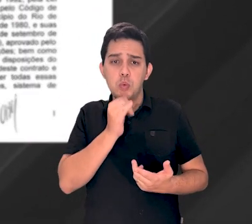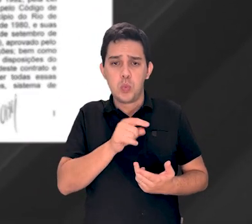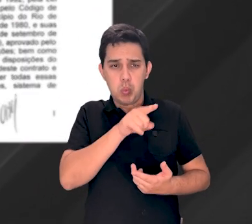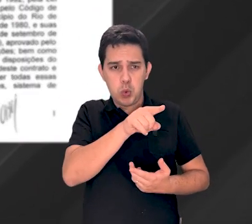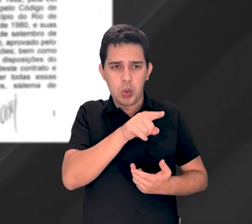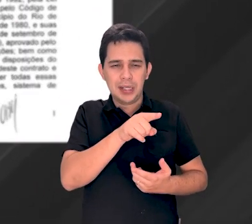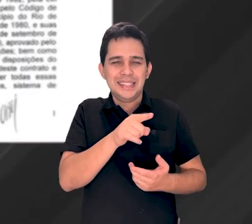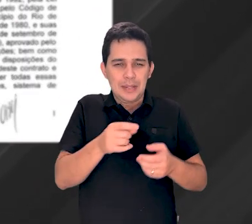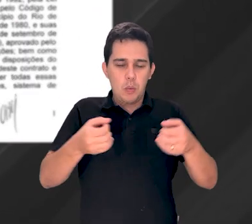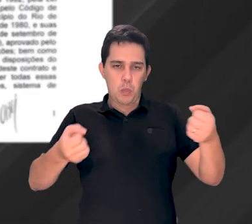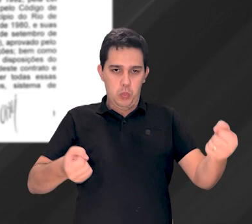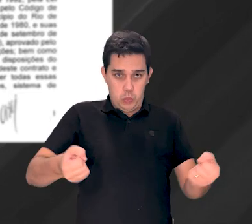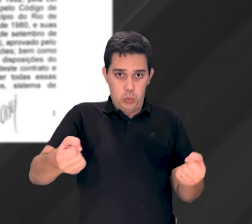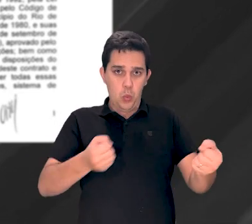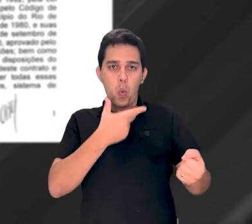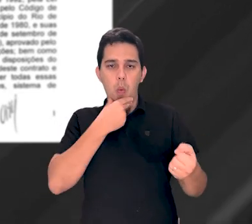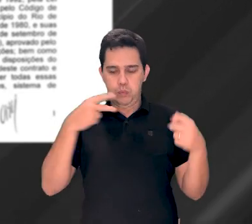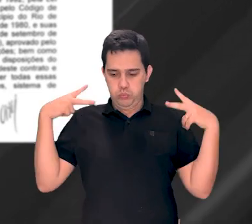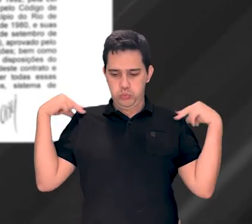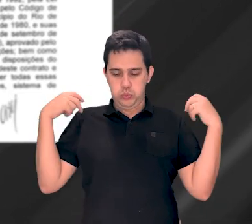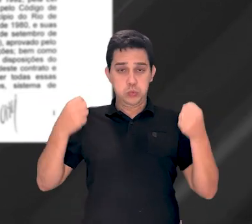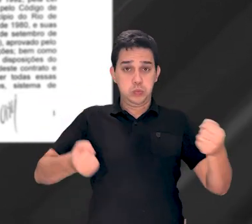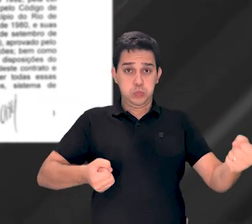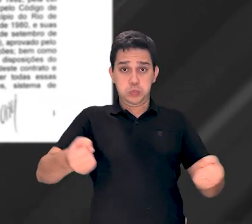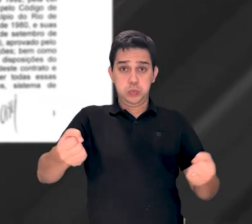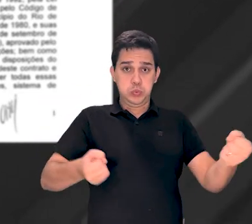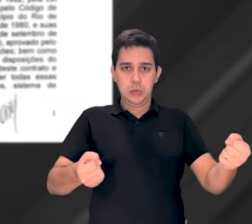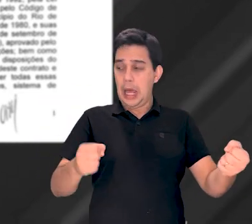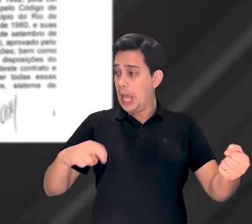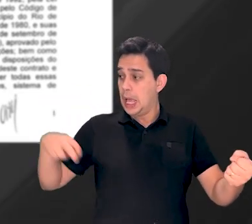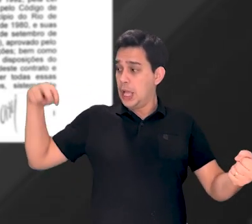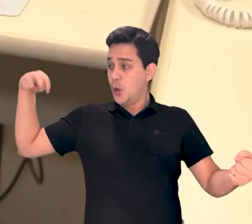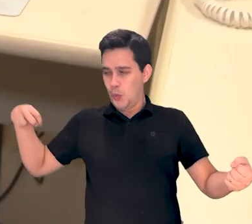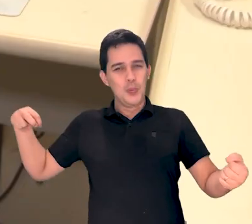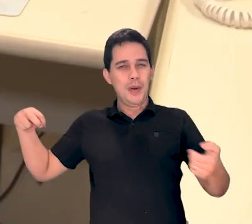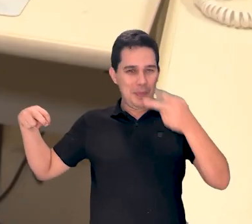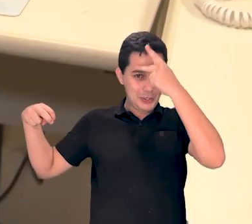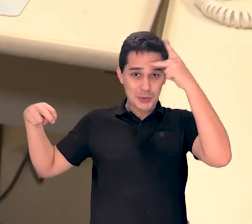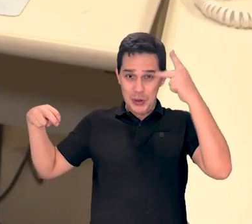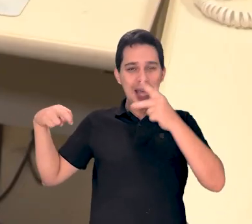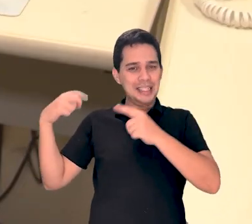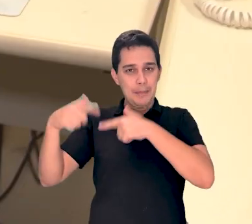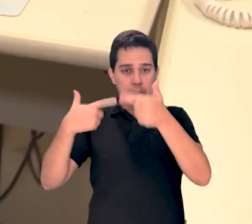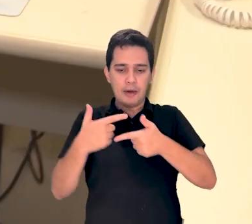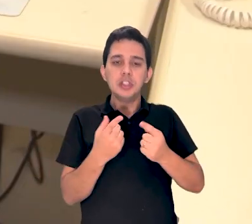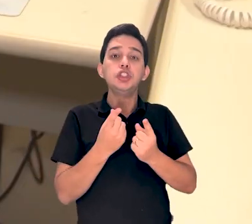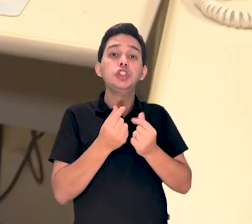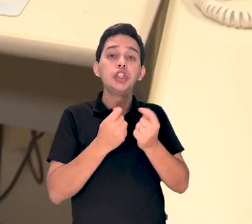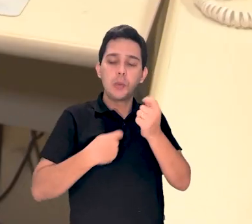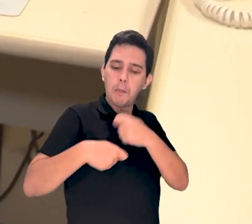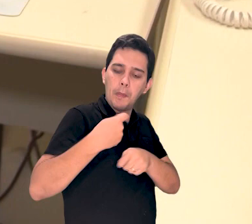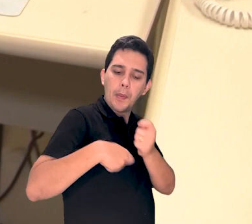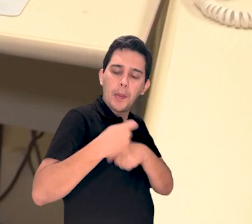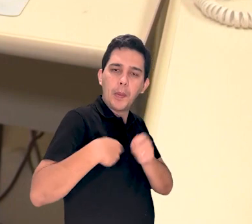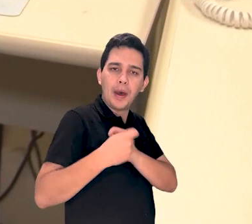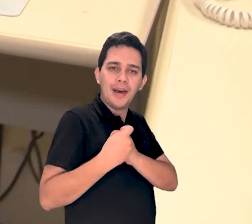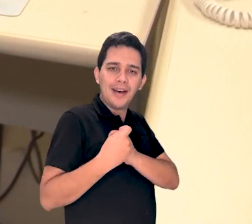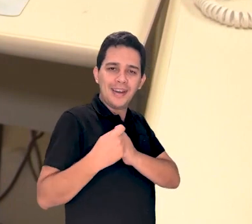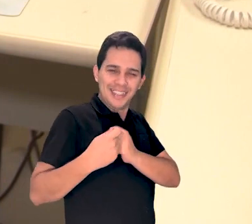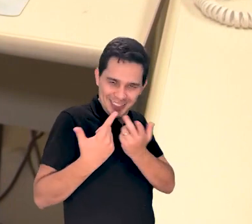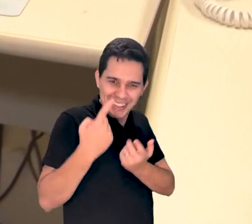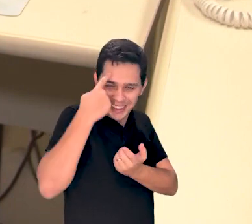função de trocador isso existe em 2010 e foi levado em conta para o cálculo da tarifa